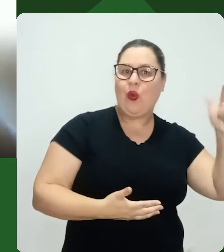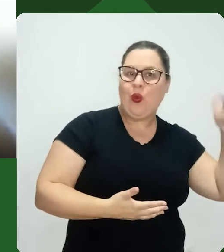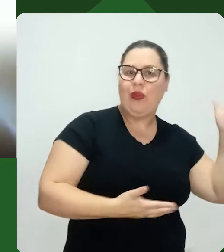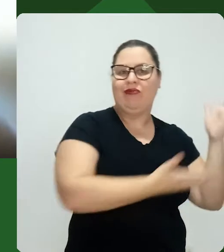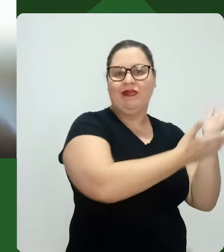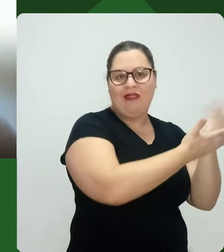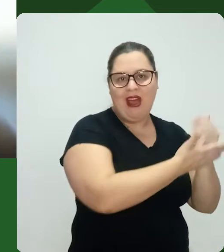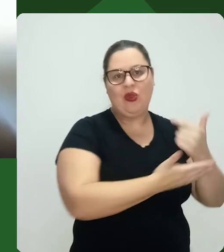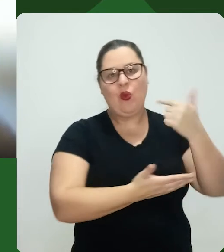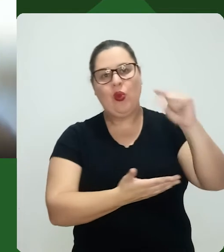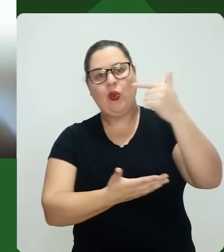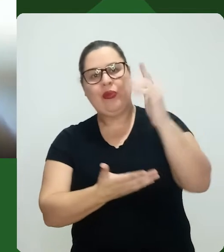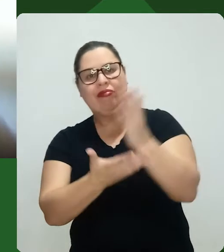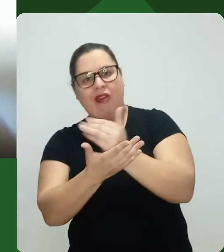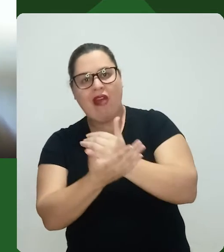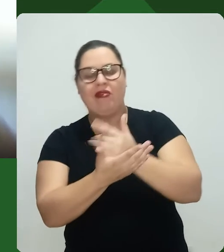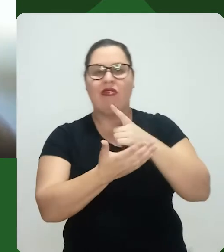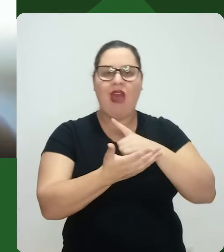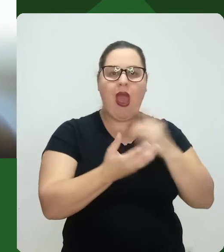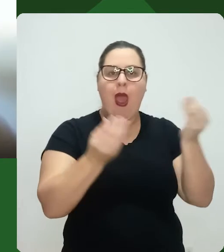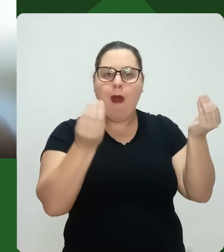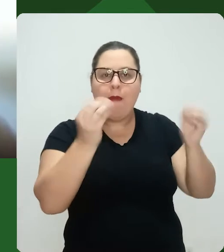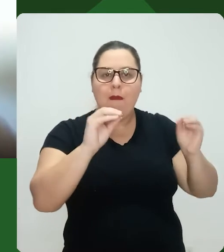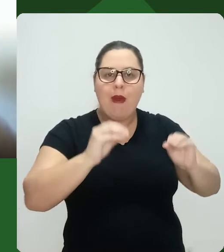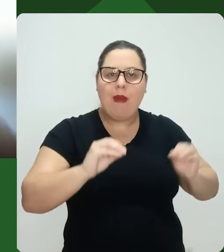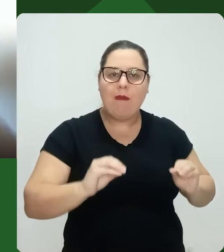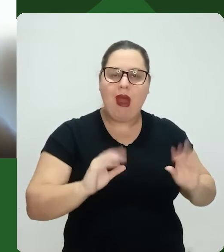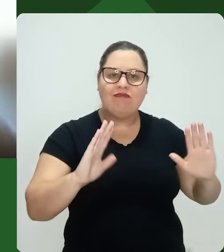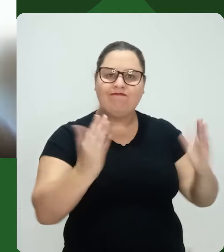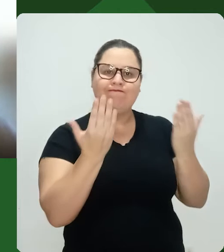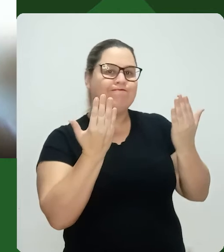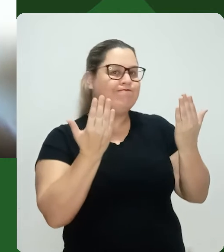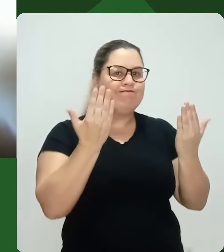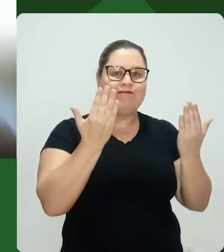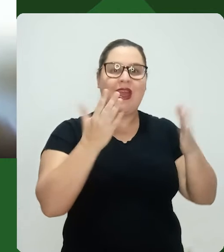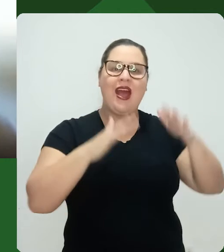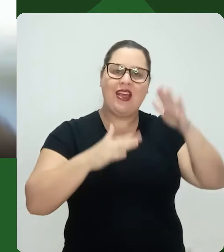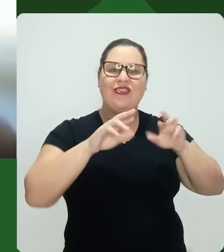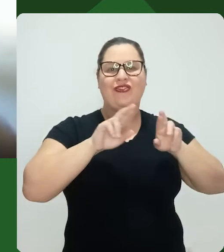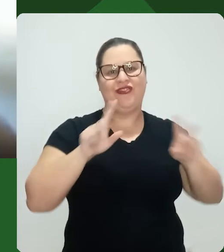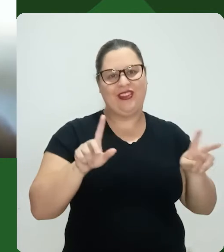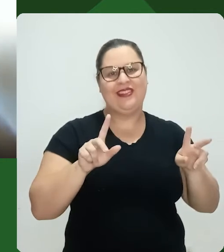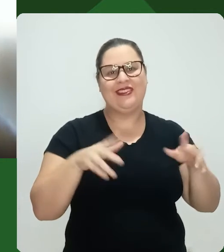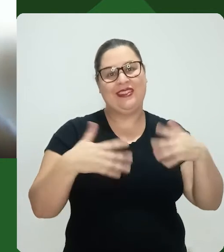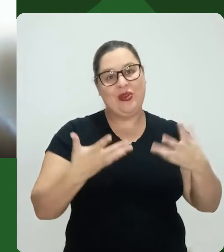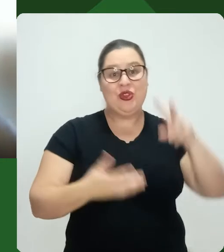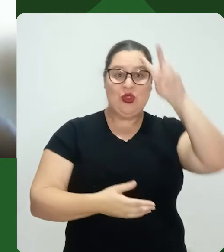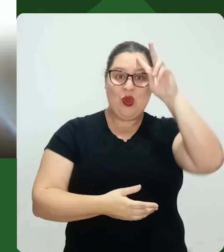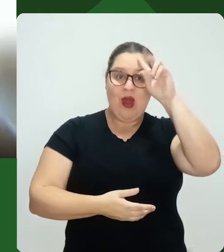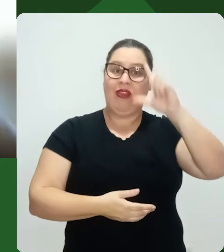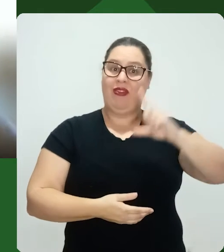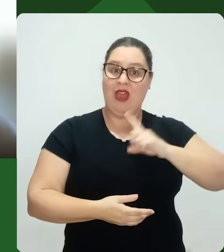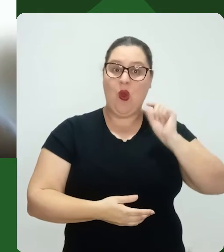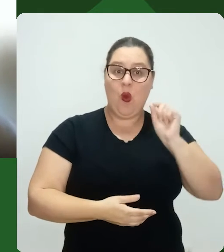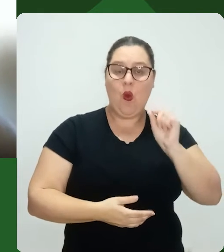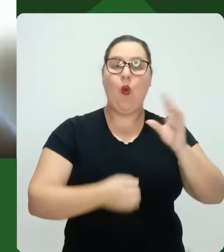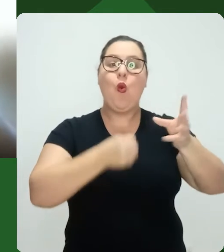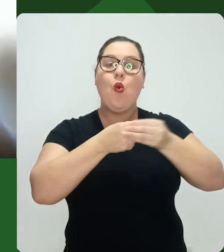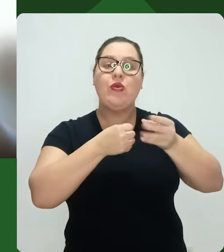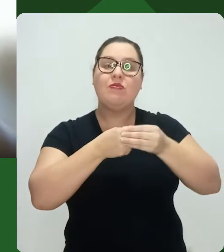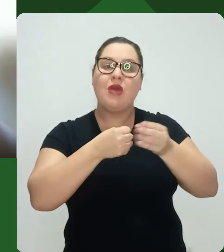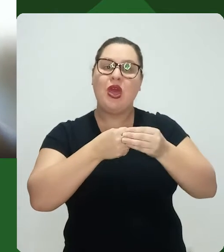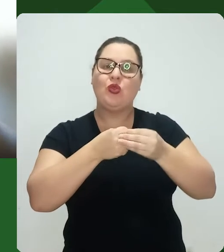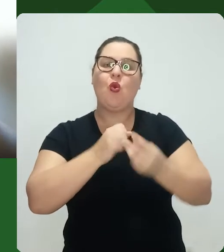partido de fontes históricas diversas, porque eles vão interpretar diversamente essas fontes. Então, história é um